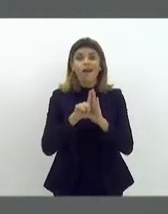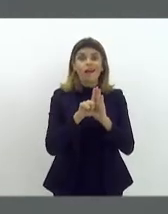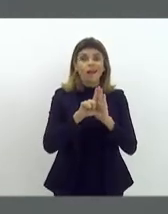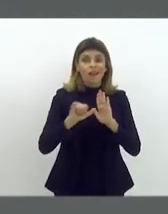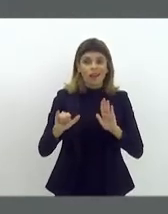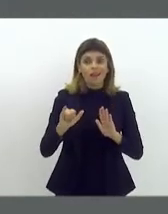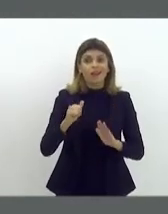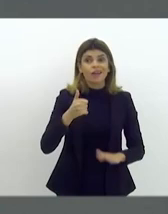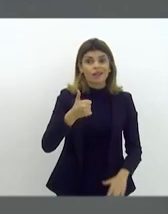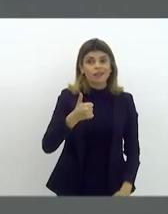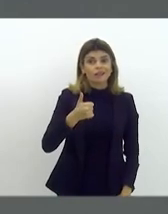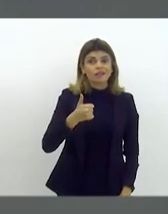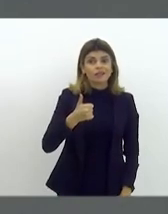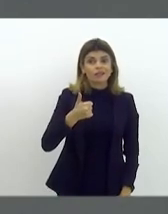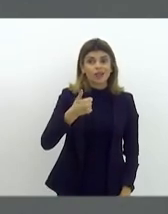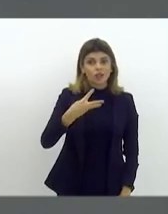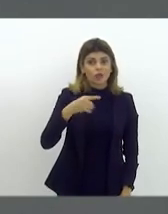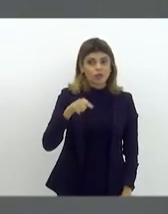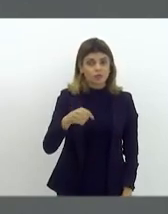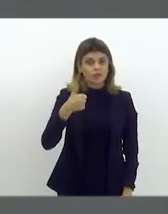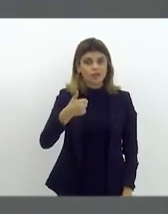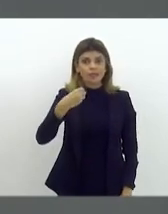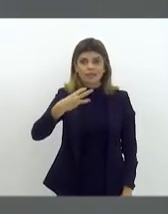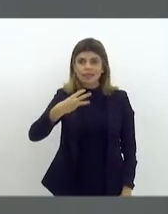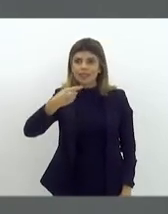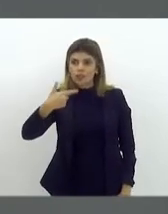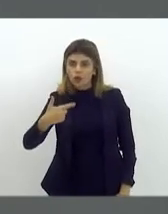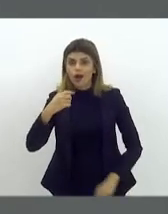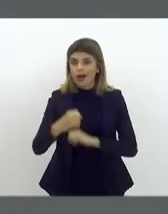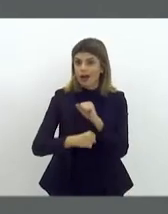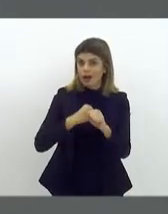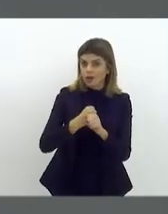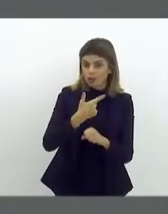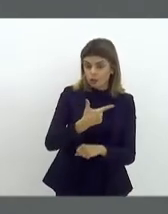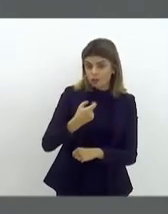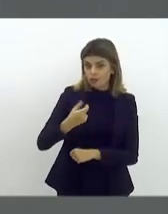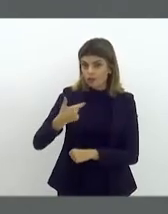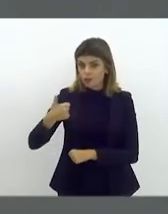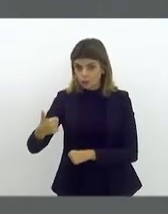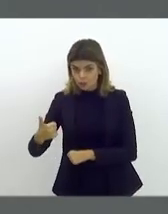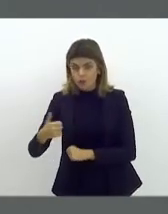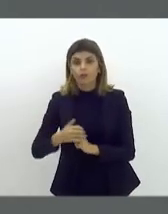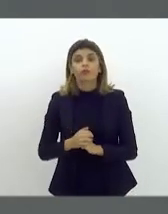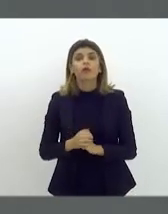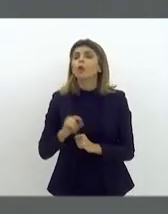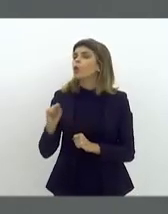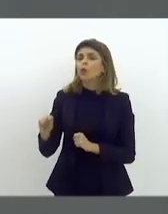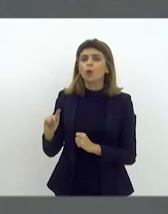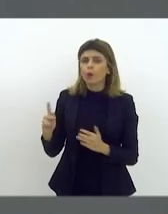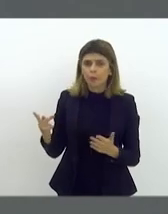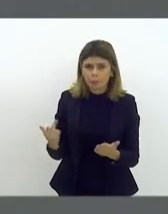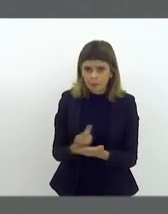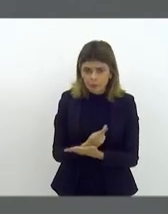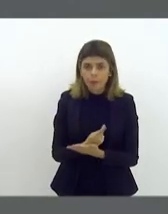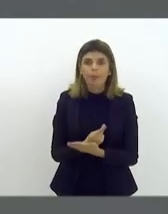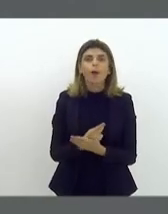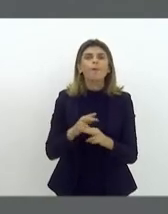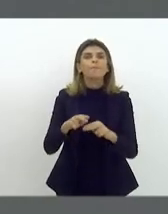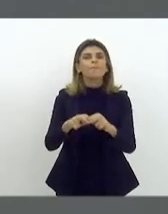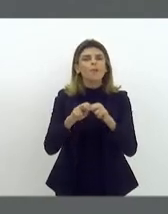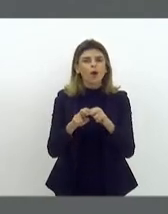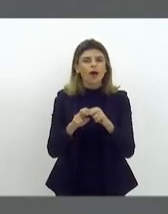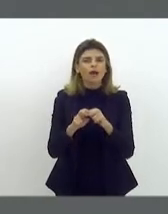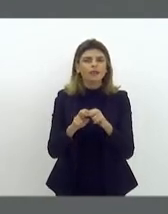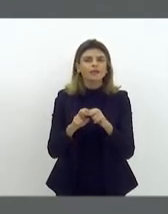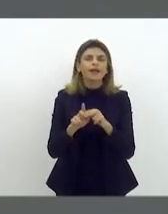2021 então ele veio a revogar a contravenção penal que era contravenção Penal